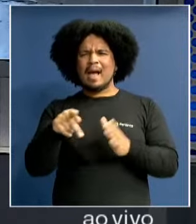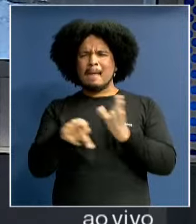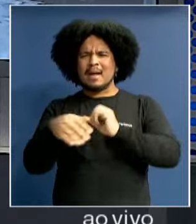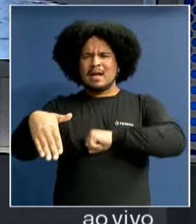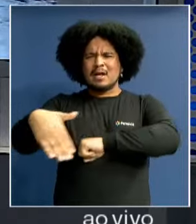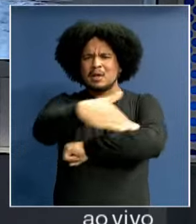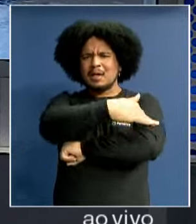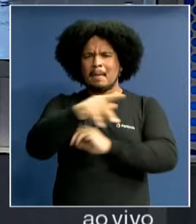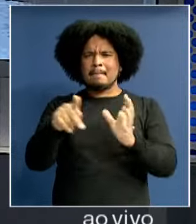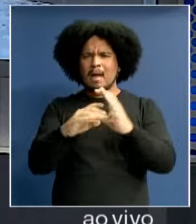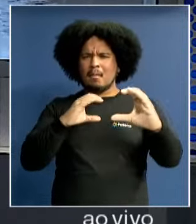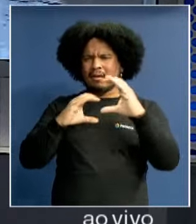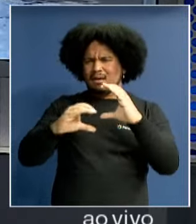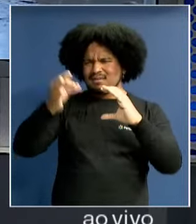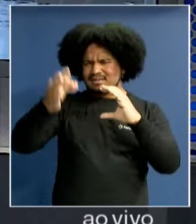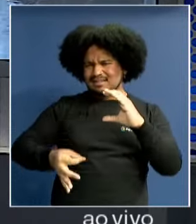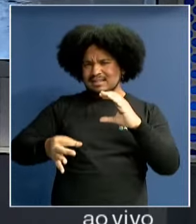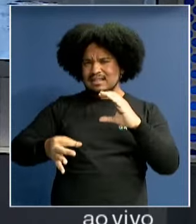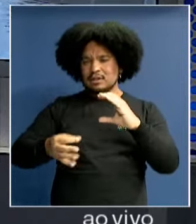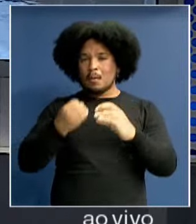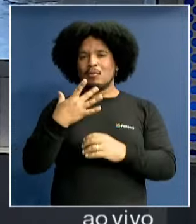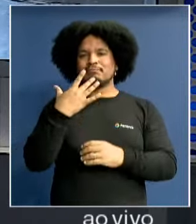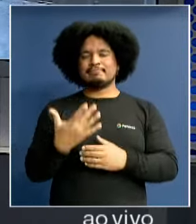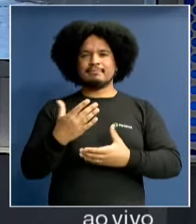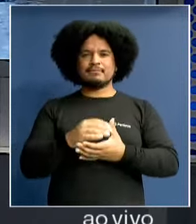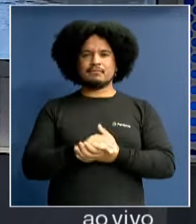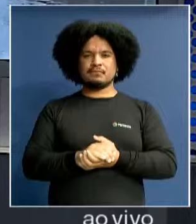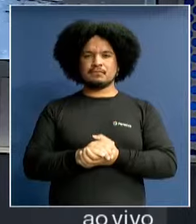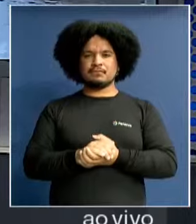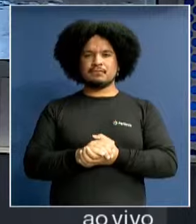meu querido Matheus Goulart? Boa tarde.